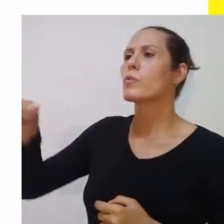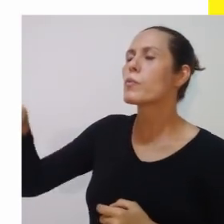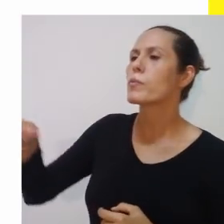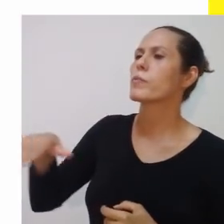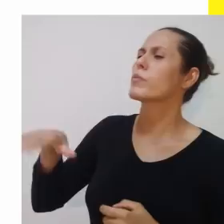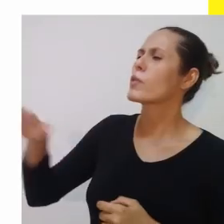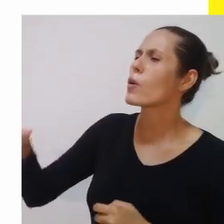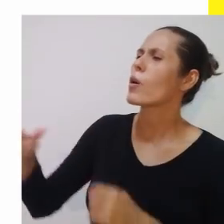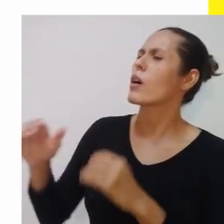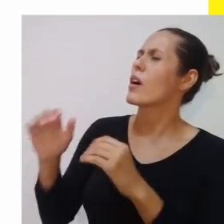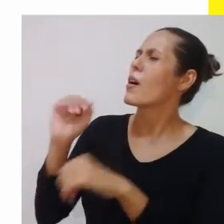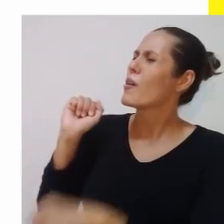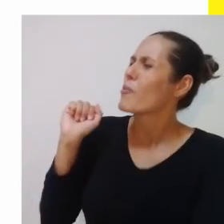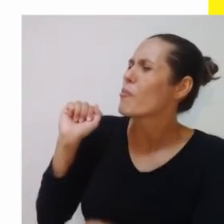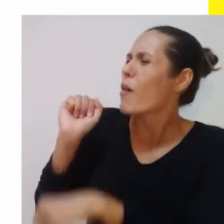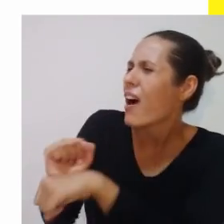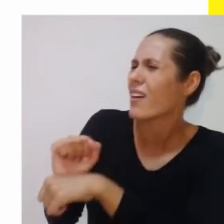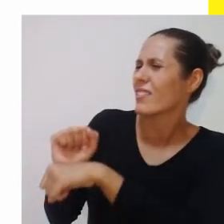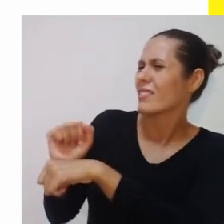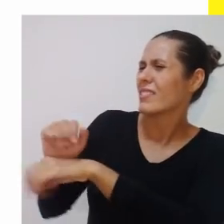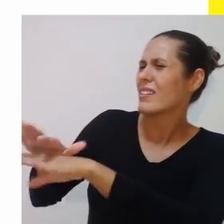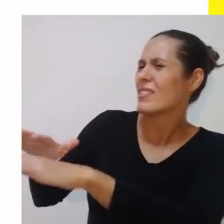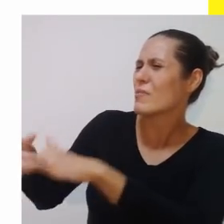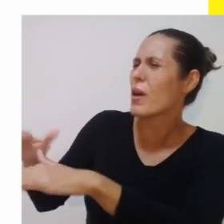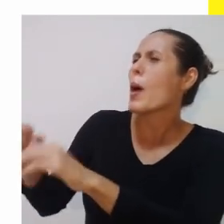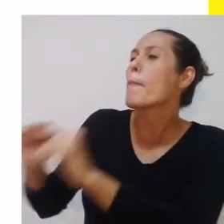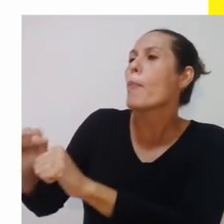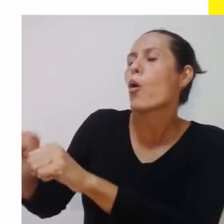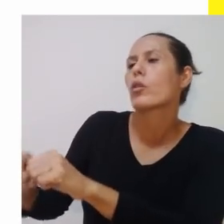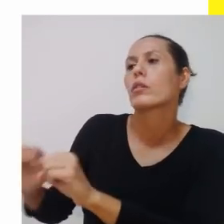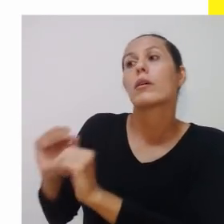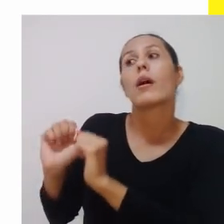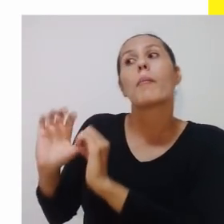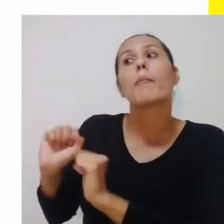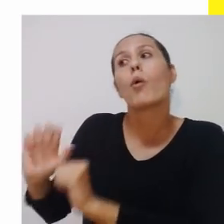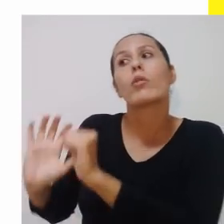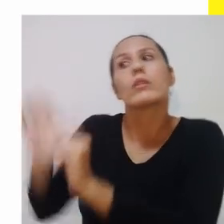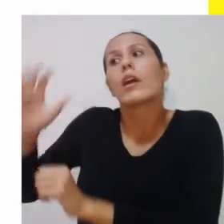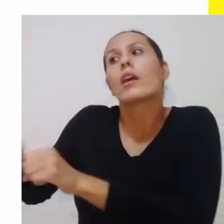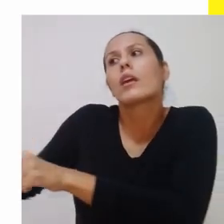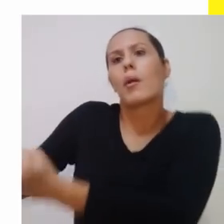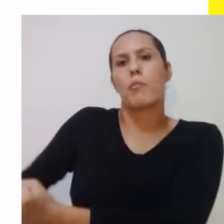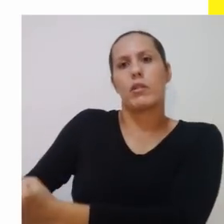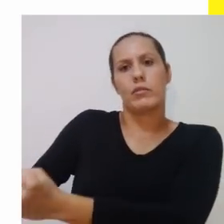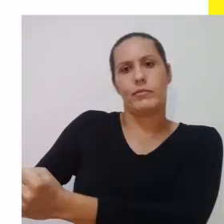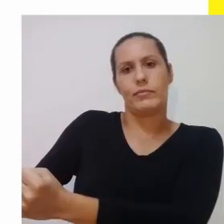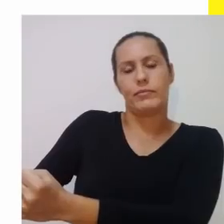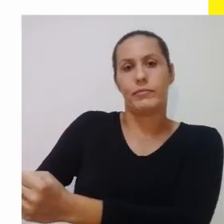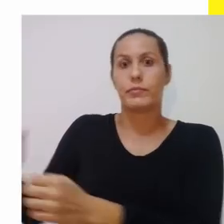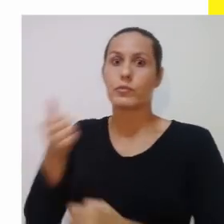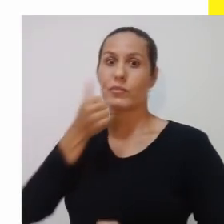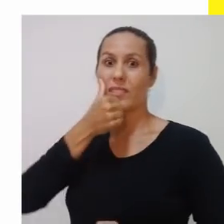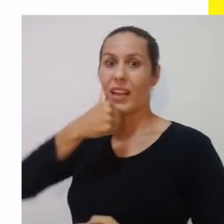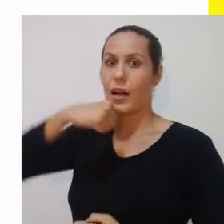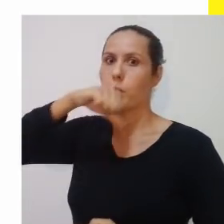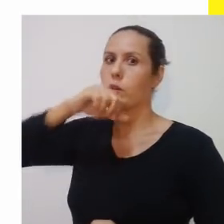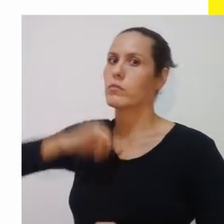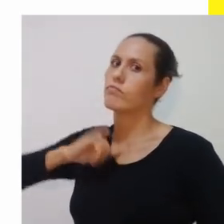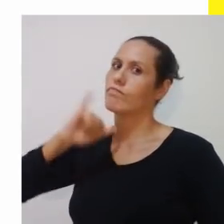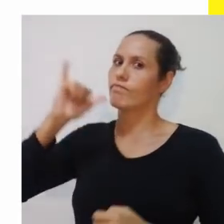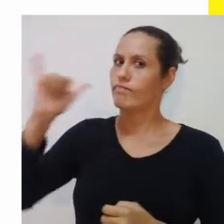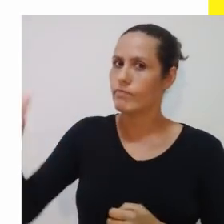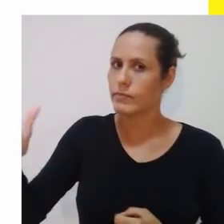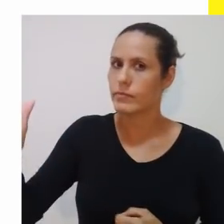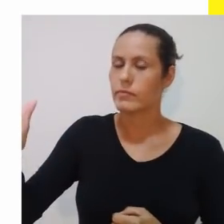filho. Juninho, para de mexer aí, pode quebrar. Vejam, a mãe alertou, a